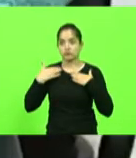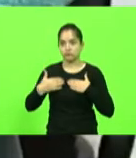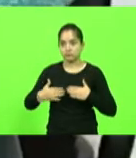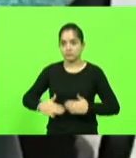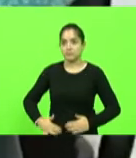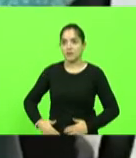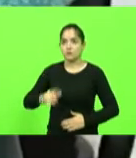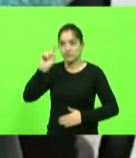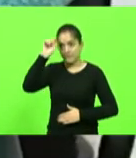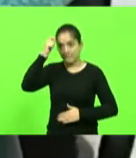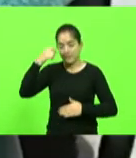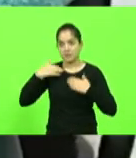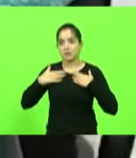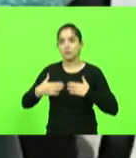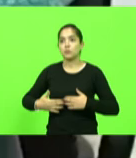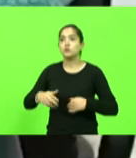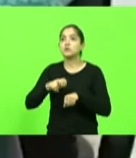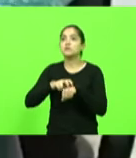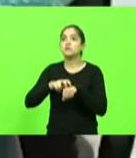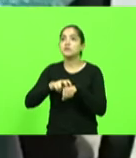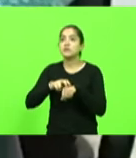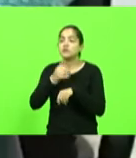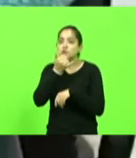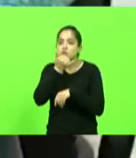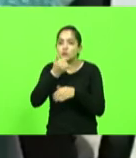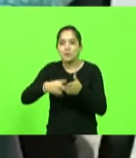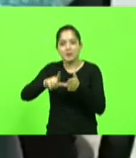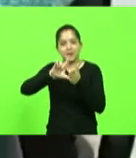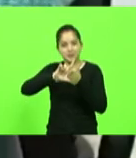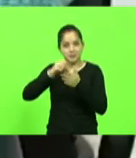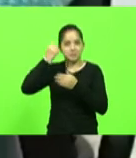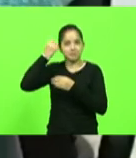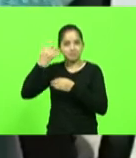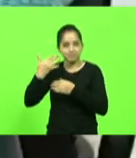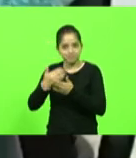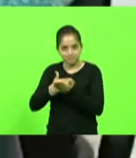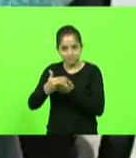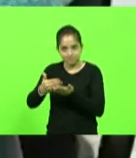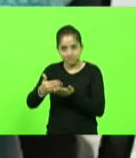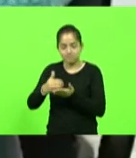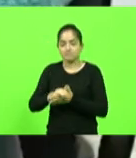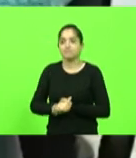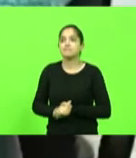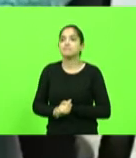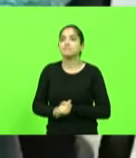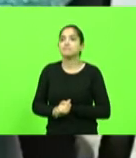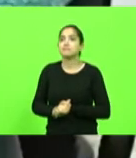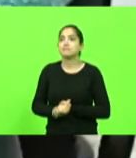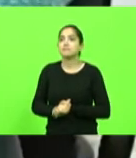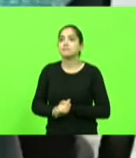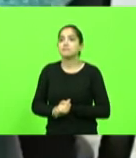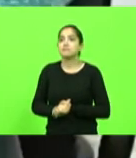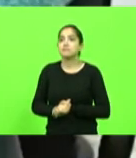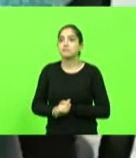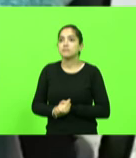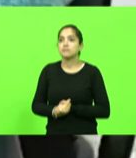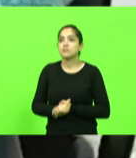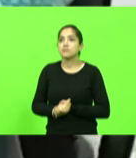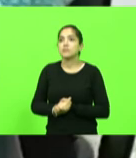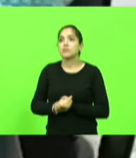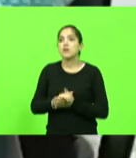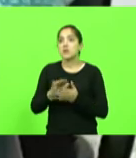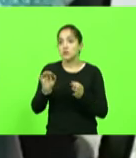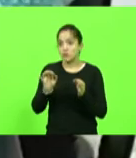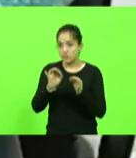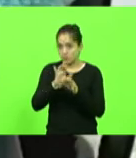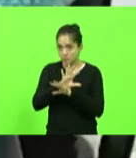blusa verde. Peço desculpas por eu não ter iniciado, né, com essa audiodescrição. Só para a gente fechar o